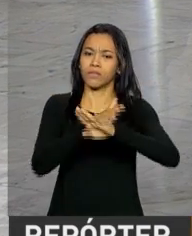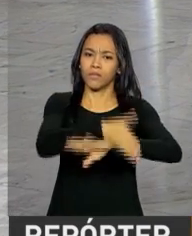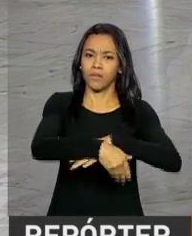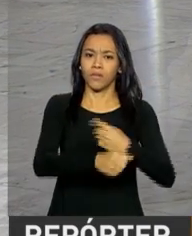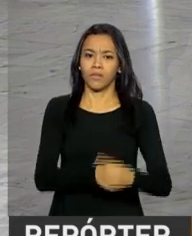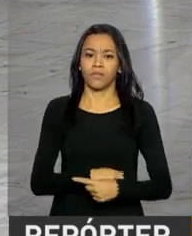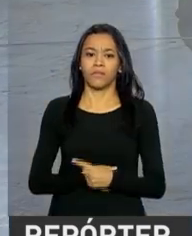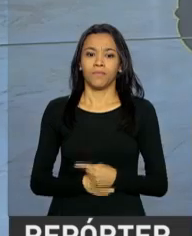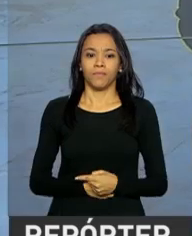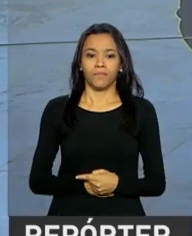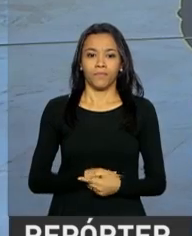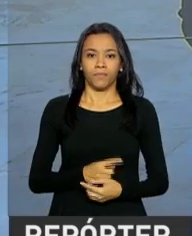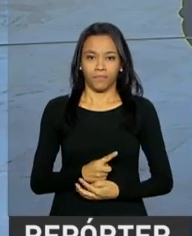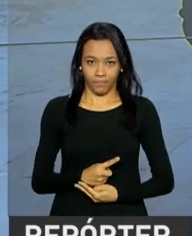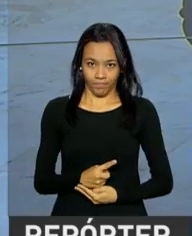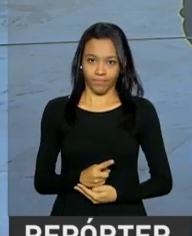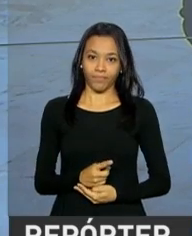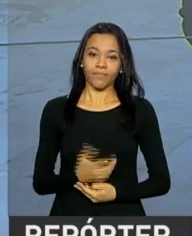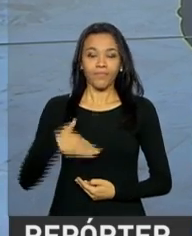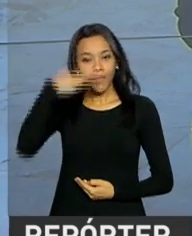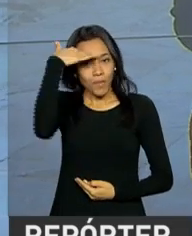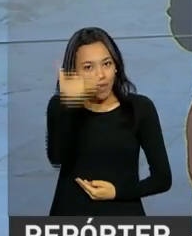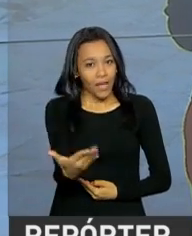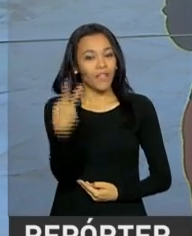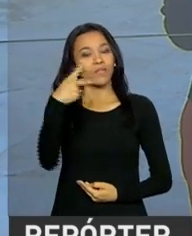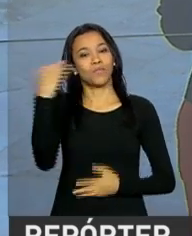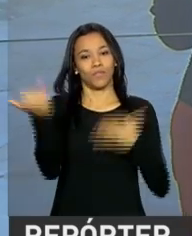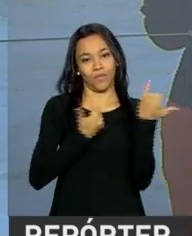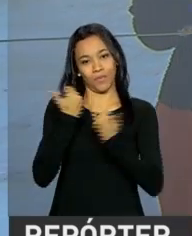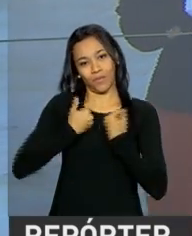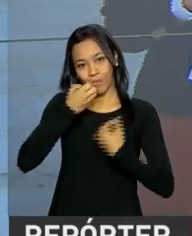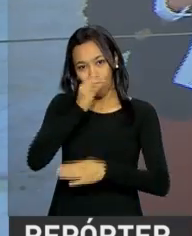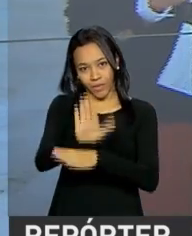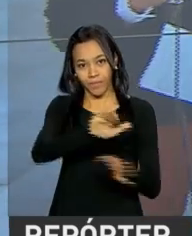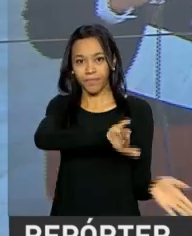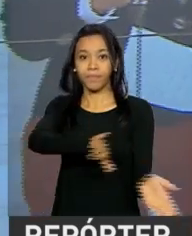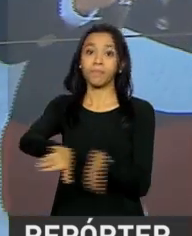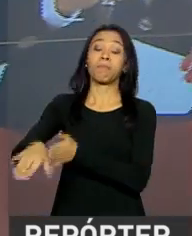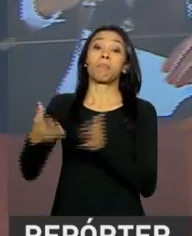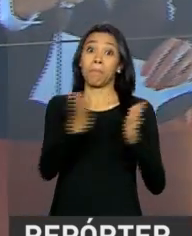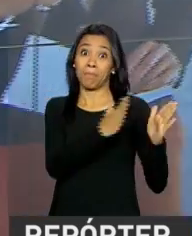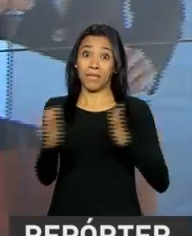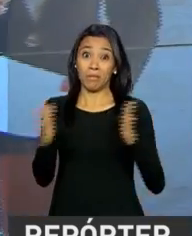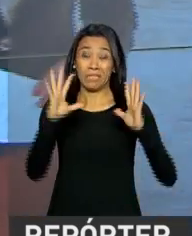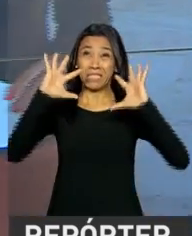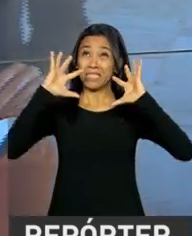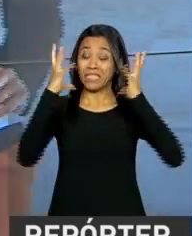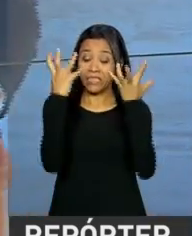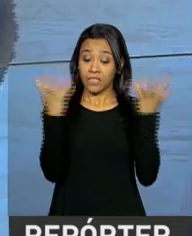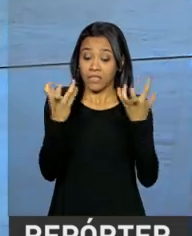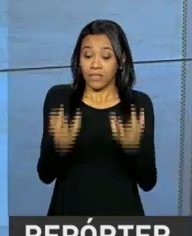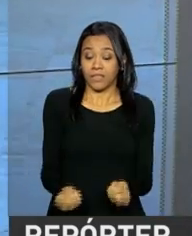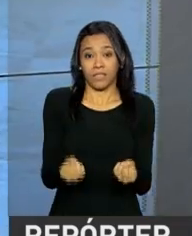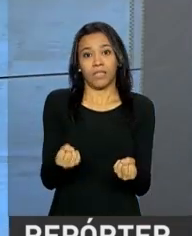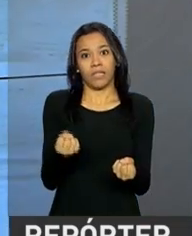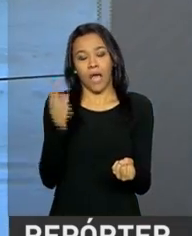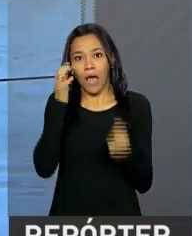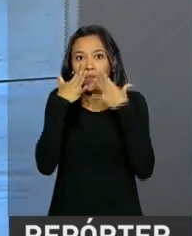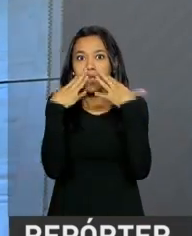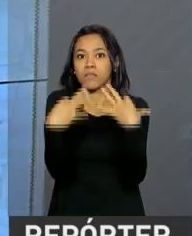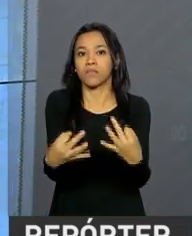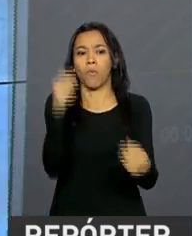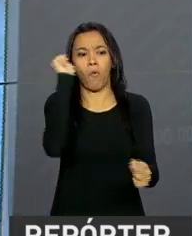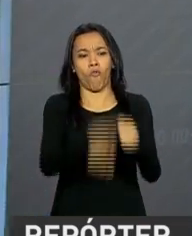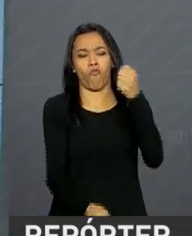siteprouni.mec.gov.br. Daniele? Obrigada, Paula, pelas suas informações. Boa tarde para você. Com o período da seca chegando, a atenção com as queimadas deve